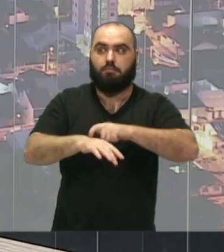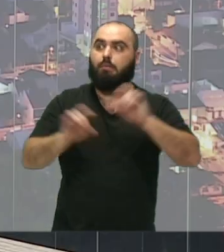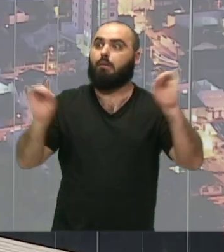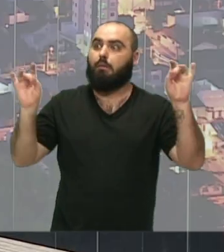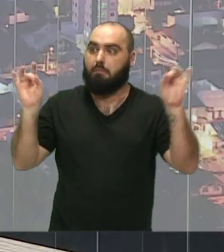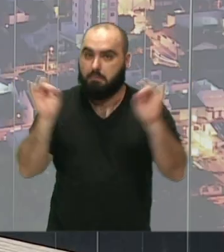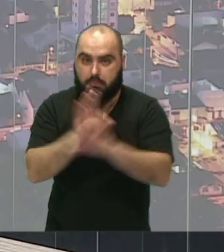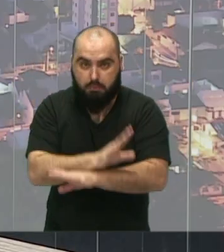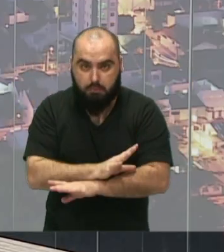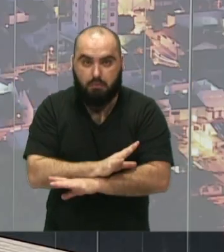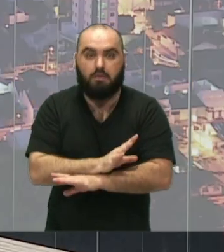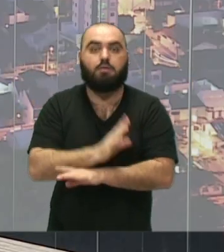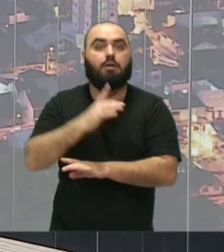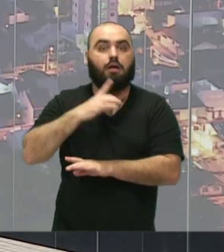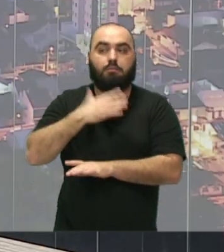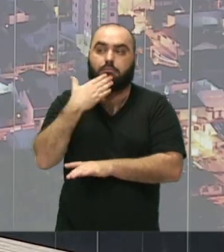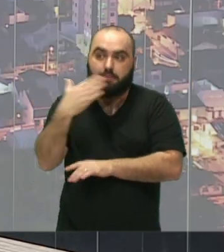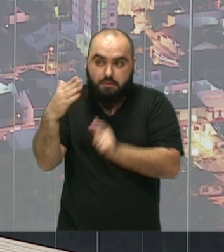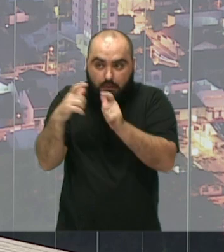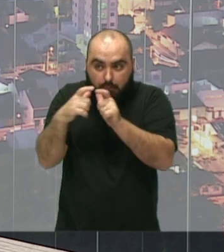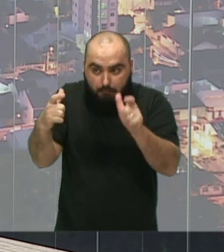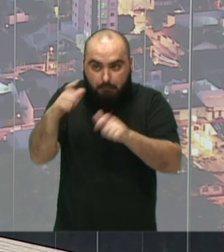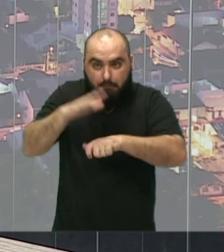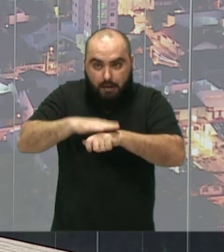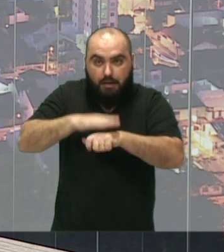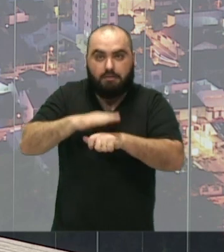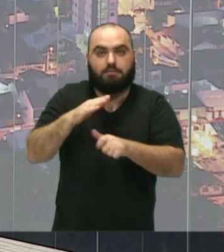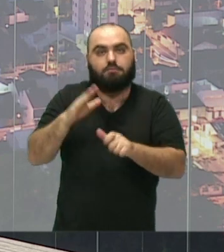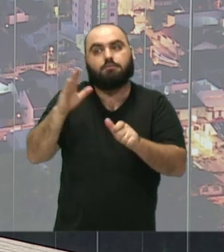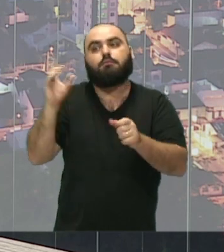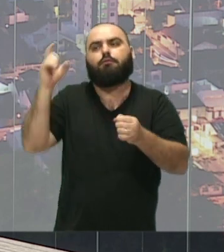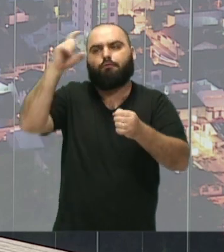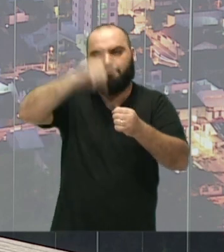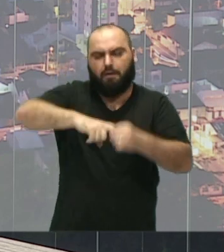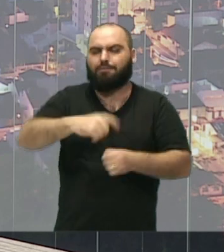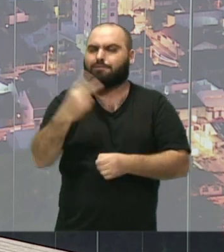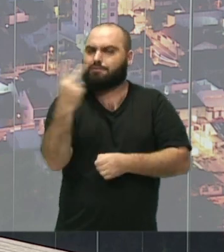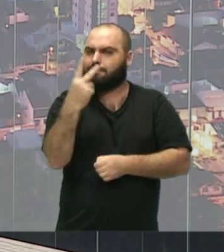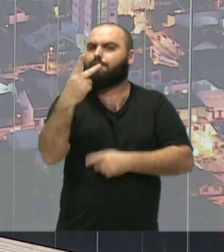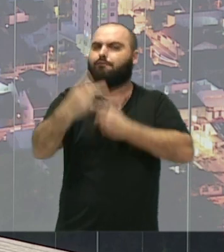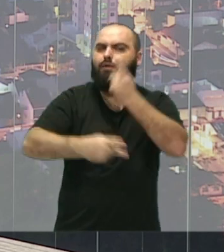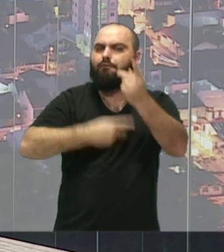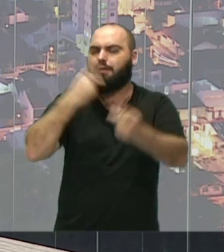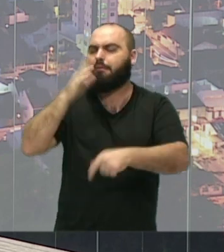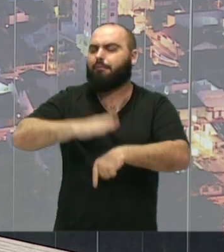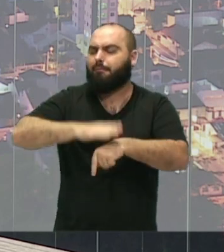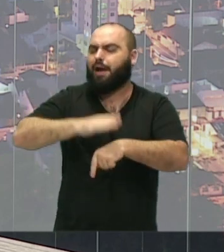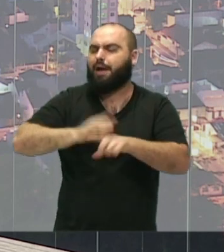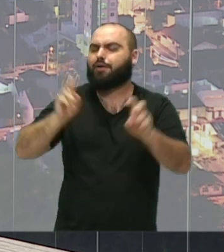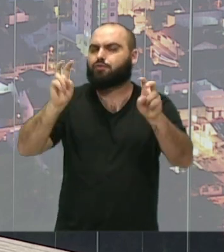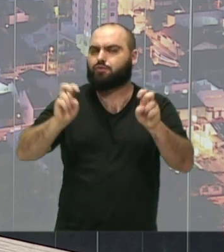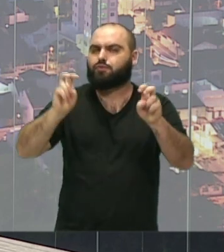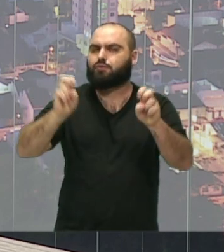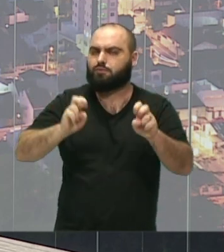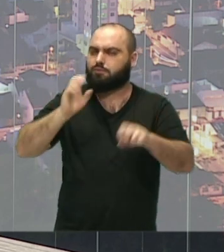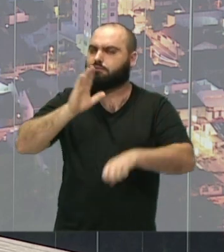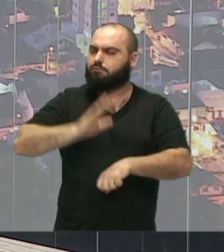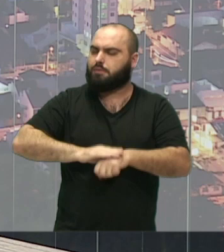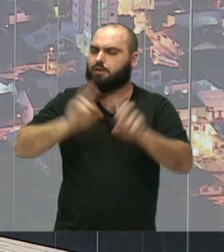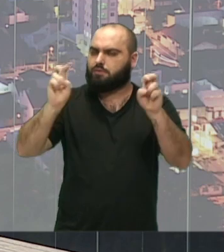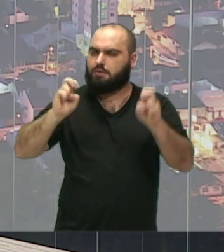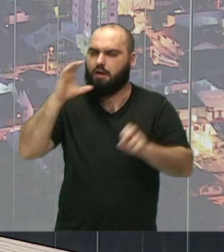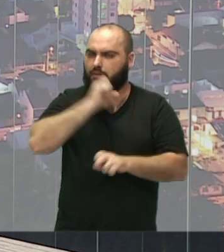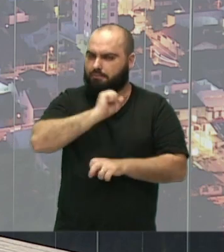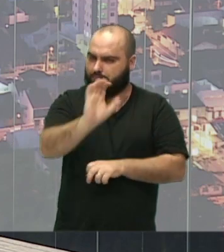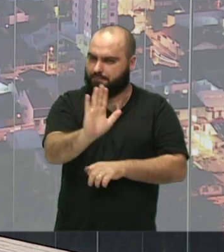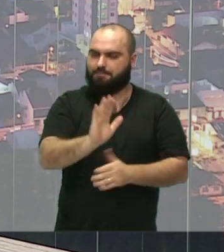estourou, apesar da gente ter estendido um pouquinho o programa, mas a gente volta no segundo falando mais sobre isso e muito mais. É só um